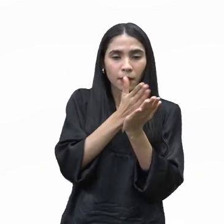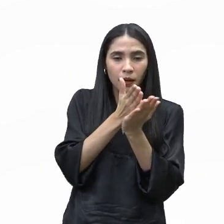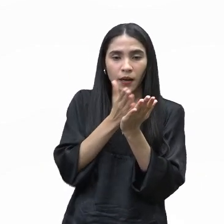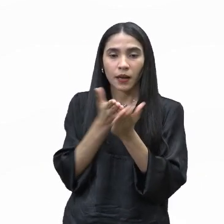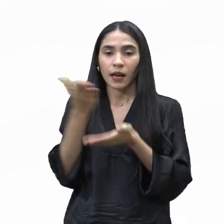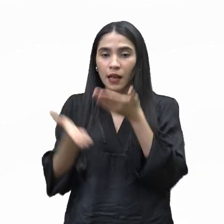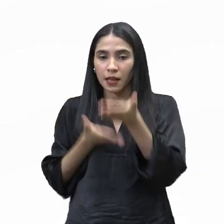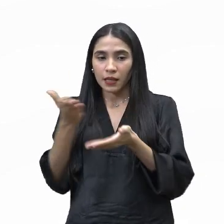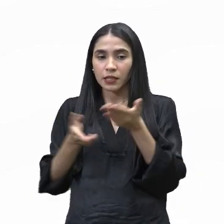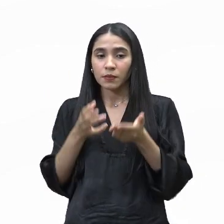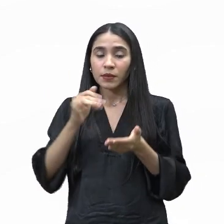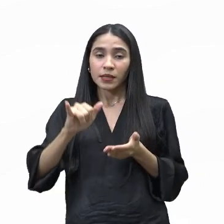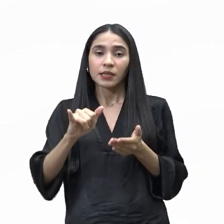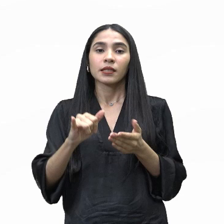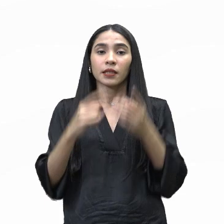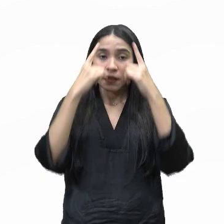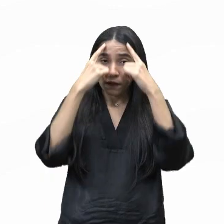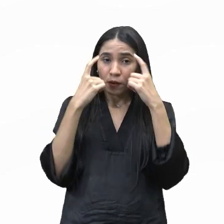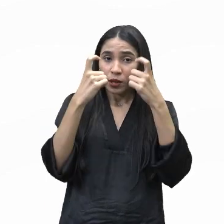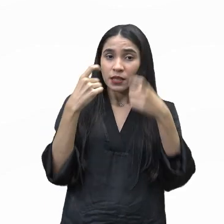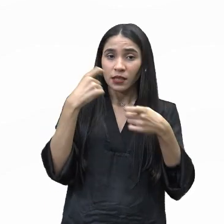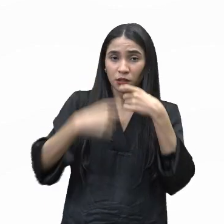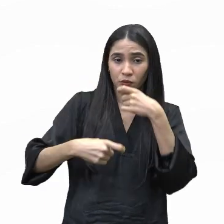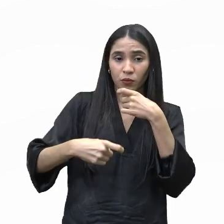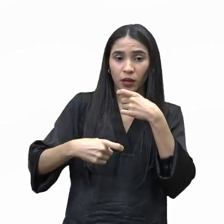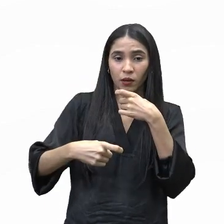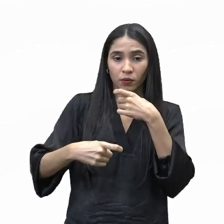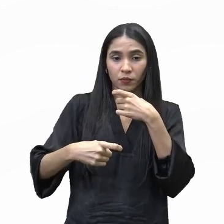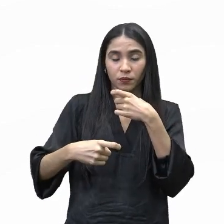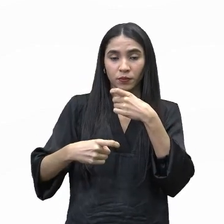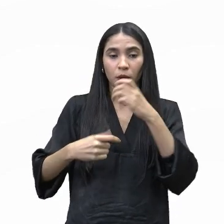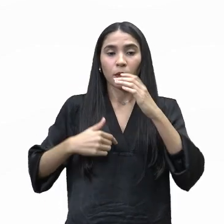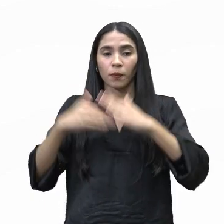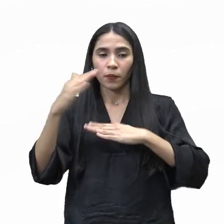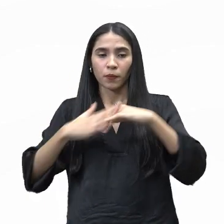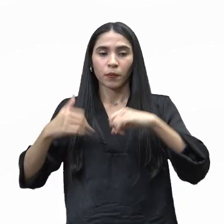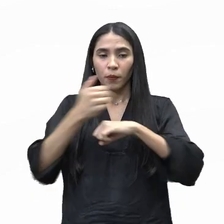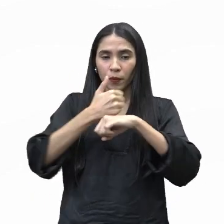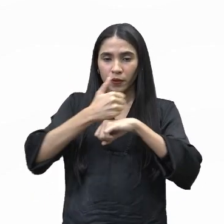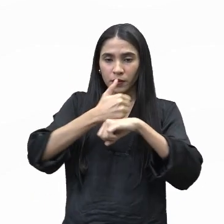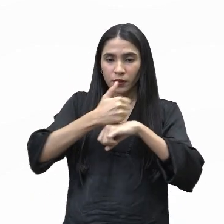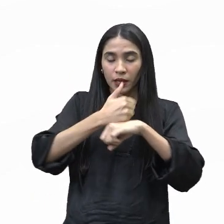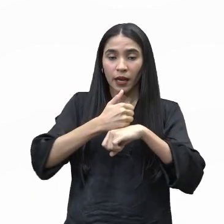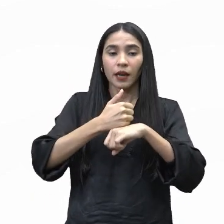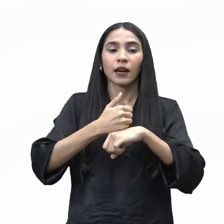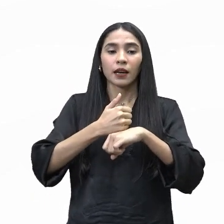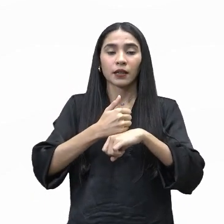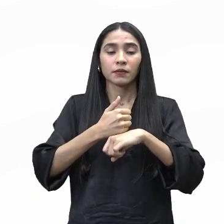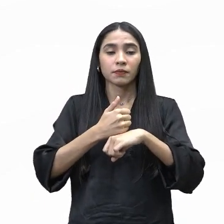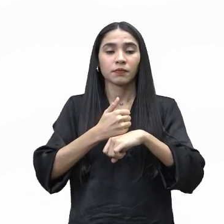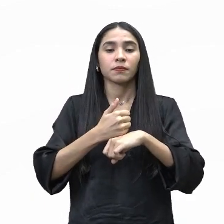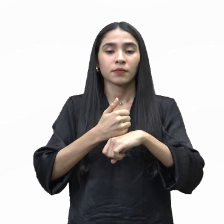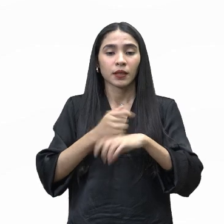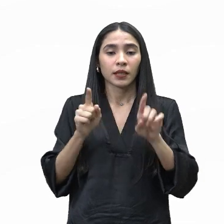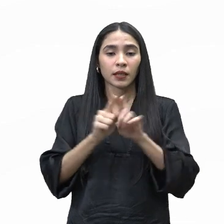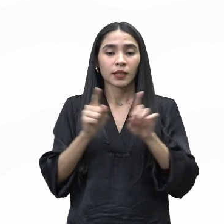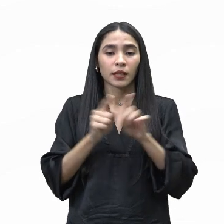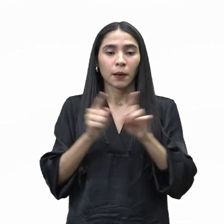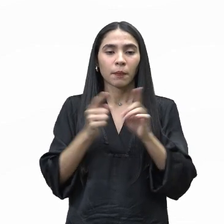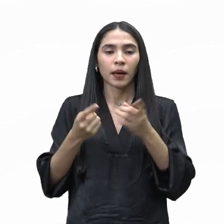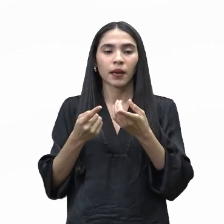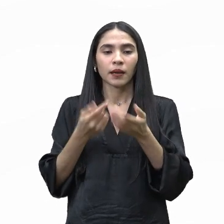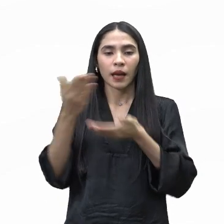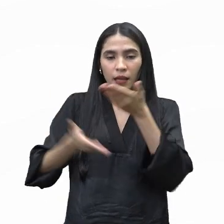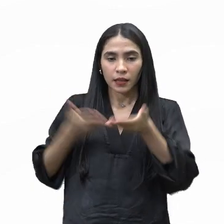em casos de violência sexual pelos profissionais de segurança pública e da rede de atendimento do